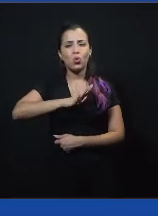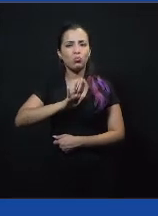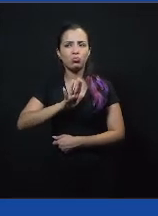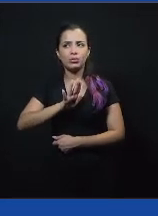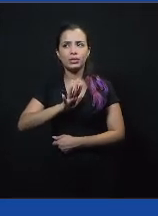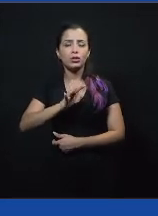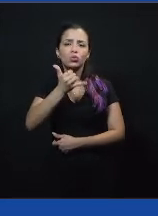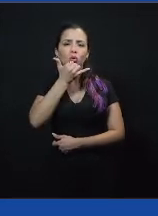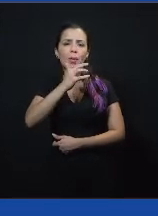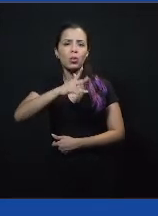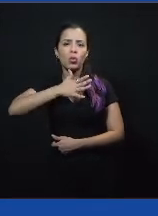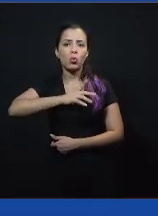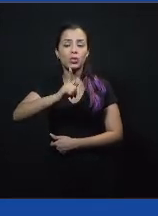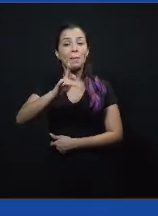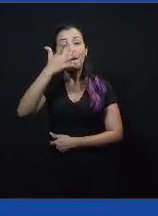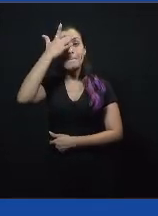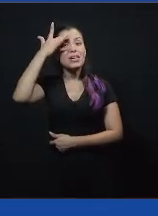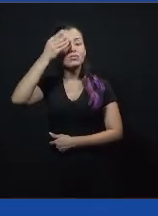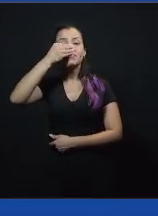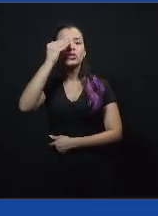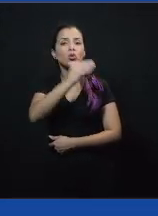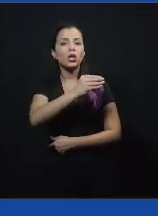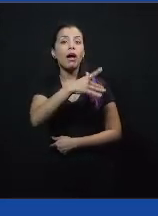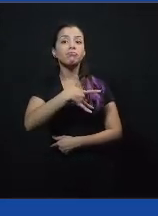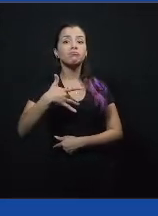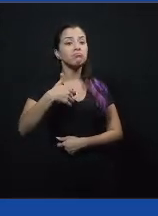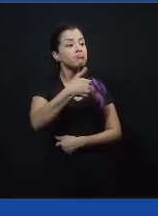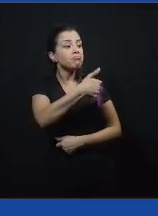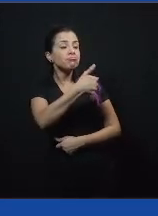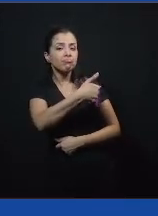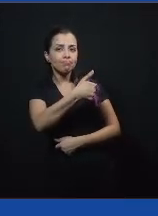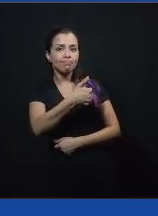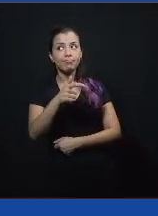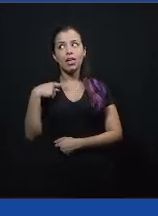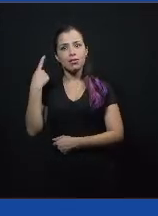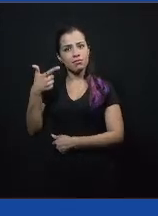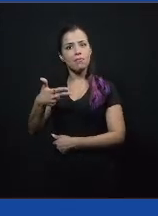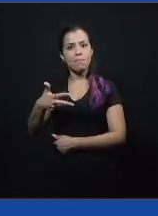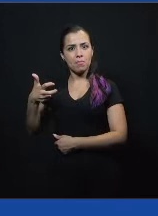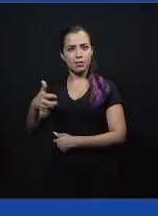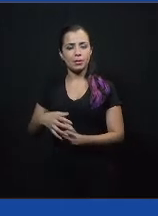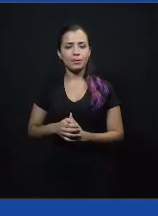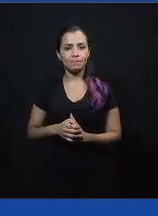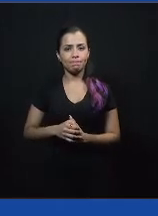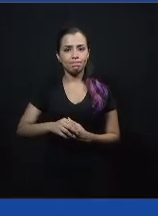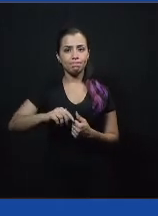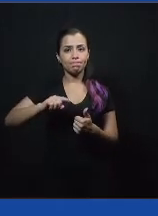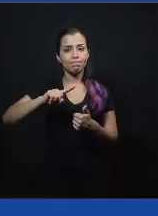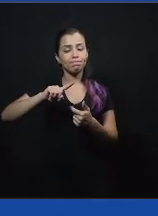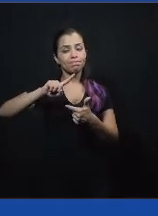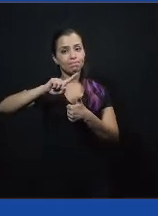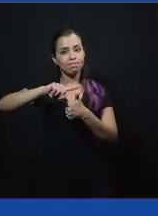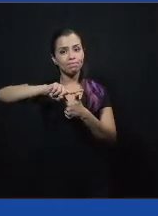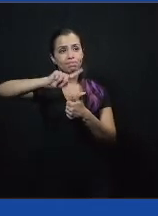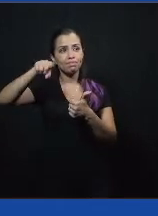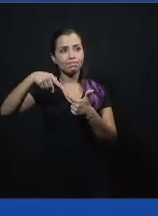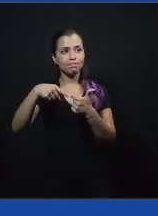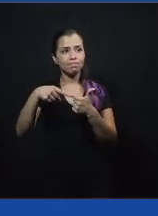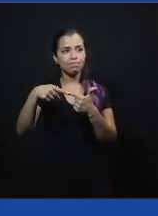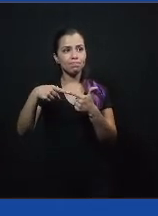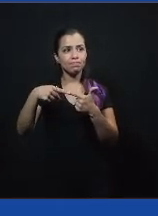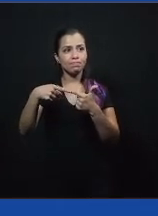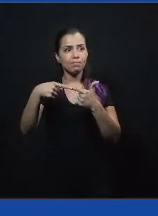deles e é assim que a gente a conservantes né é a segunda parte se chama chamada da Aventura